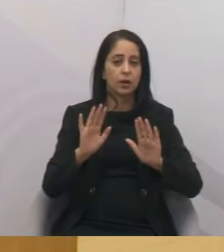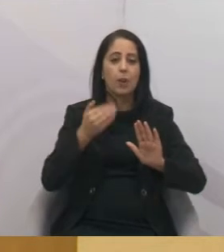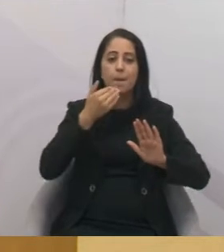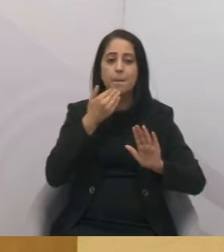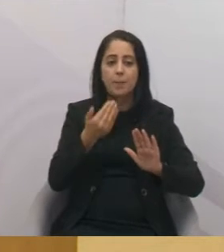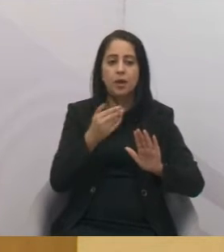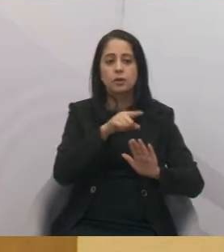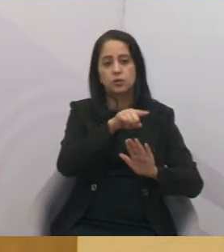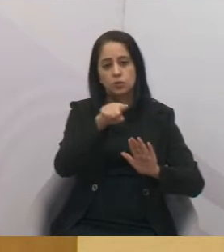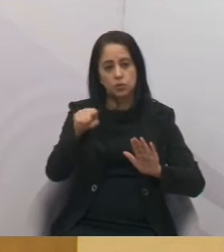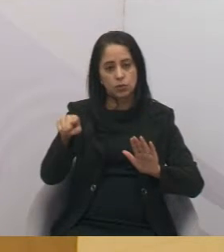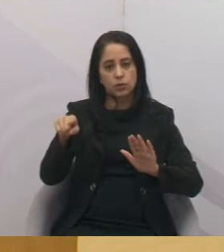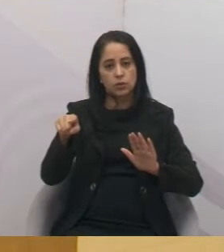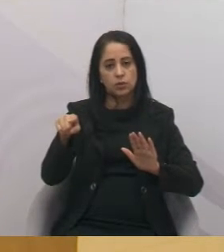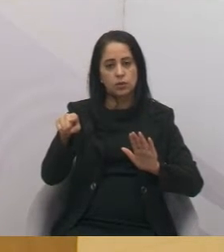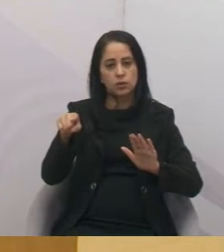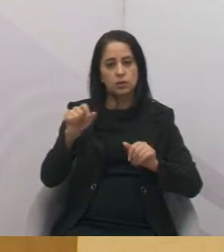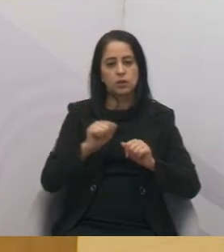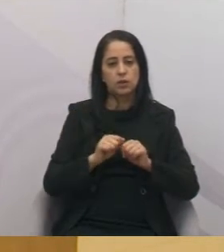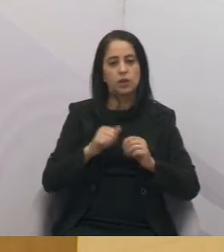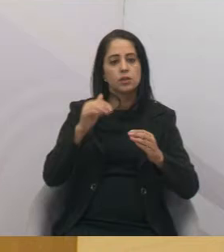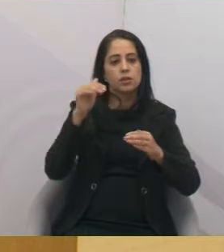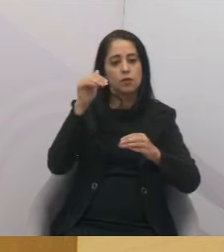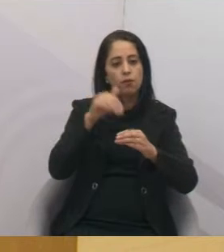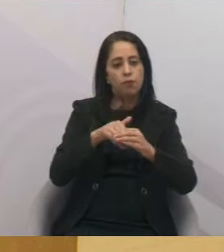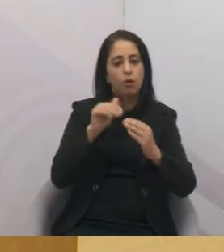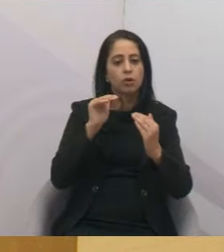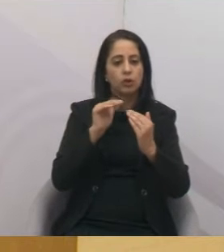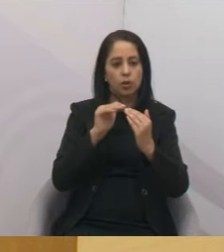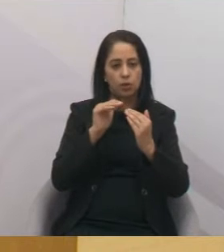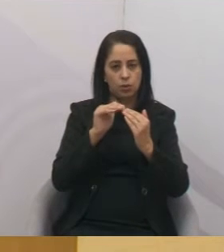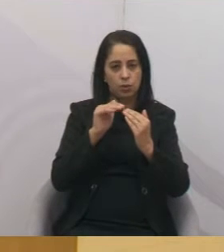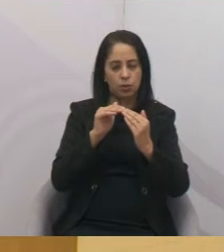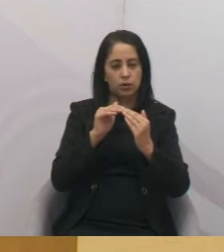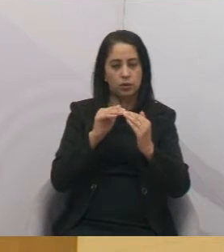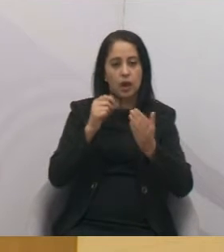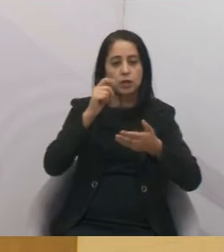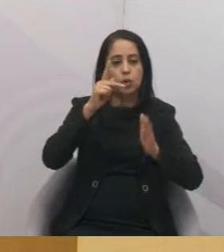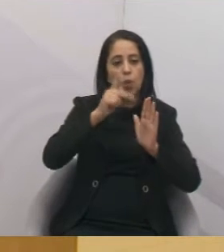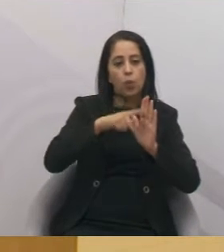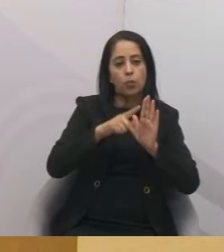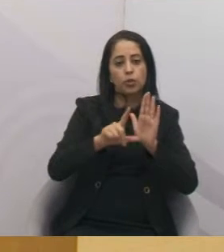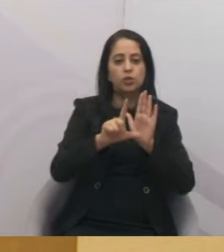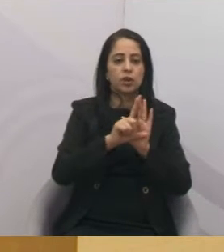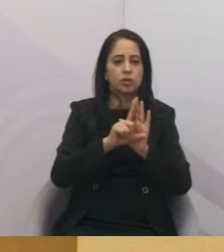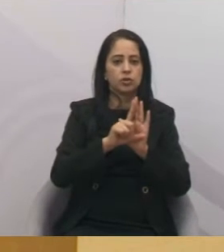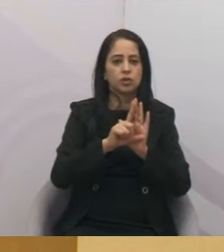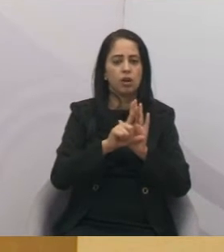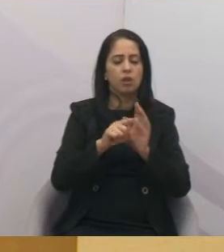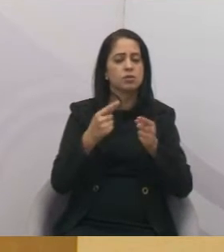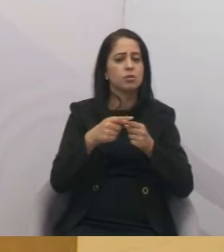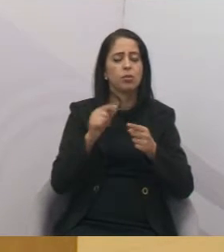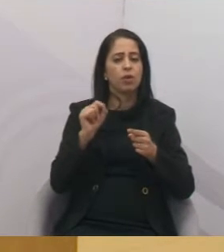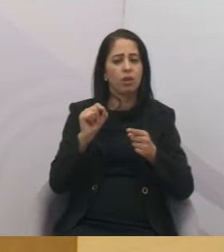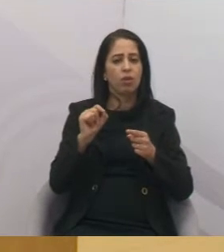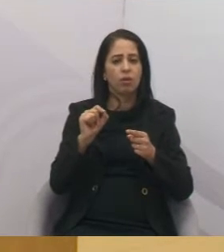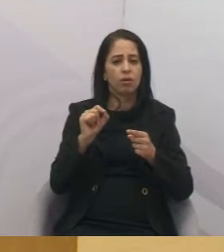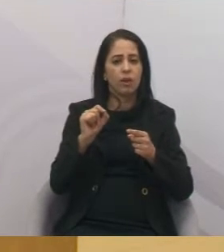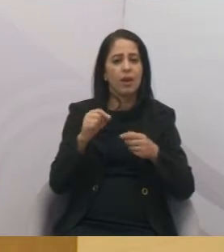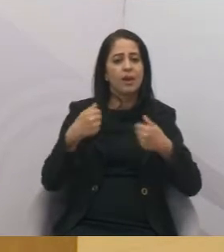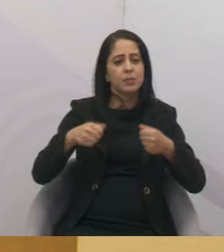peço aqui aos nobres pares que votem favoravelmente a esse projeto de lei, para que possamos realmente